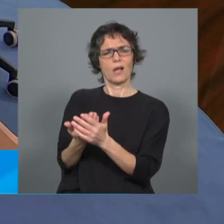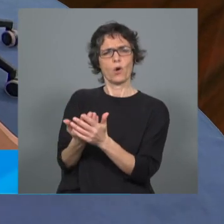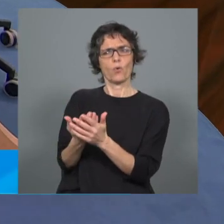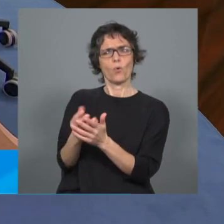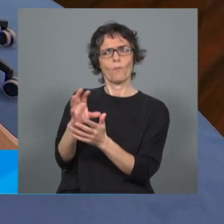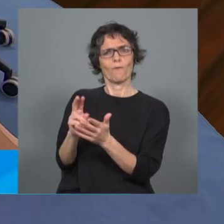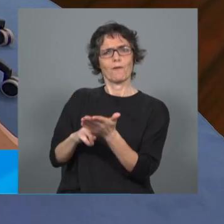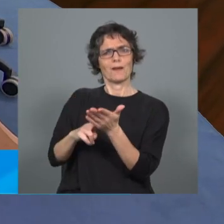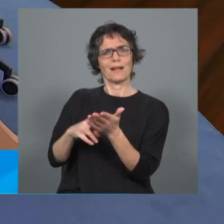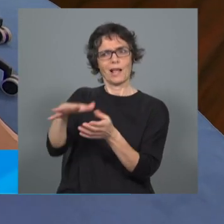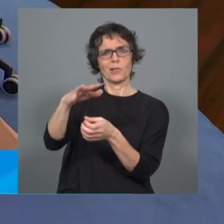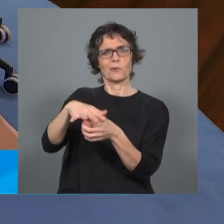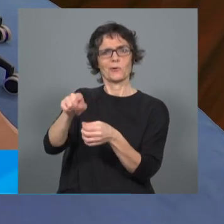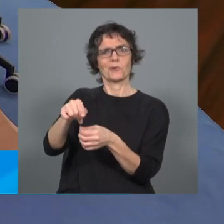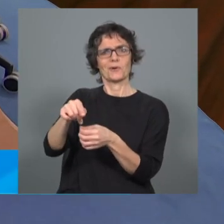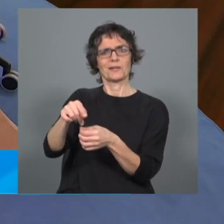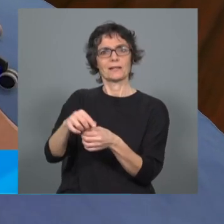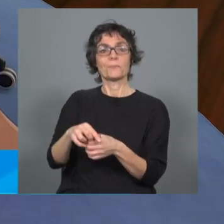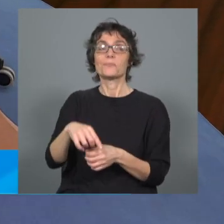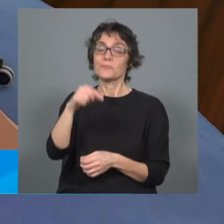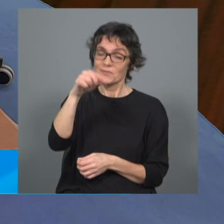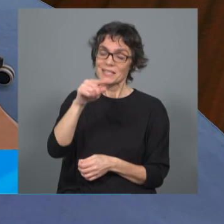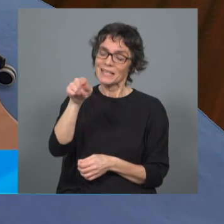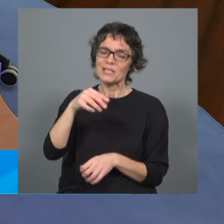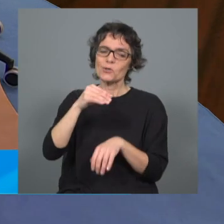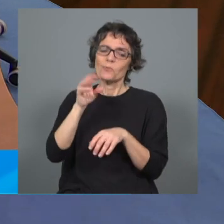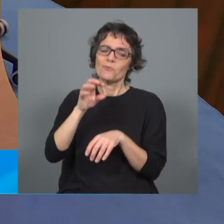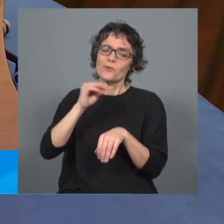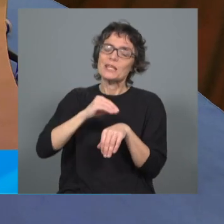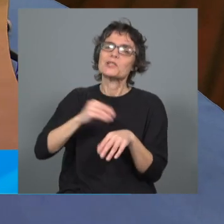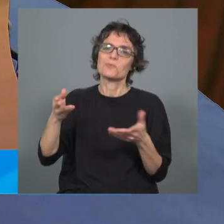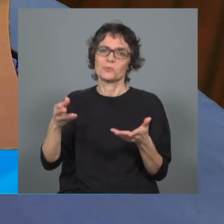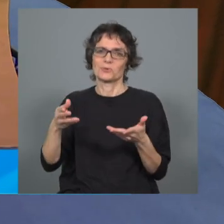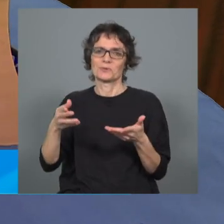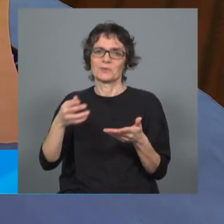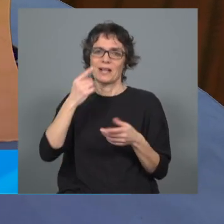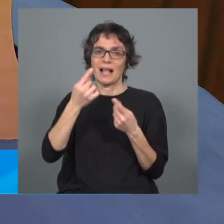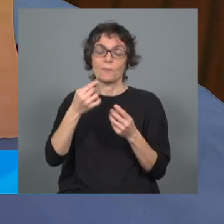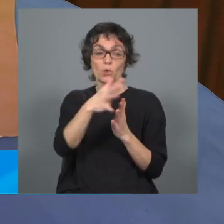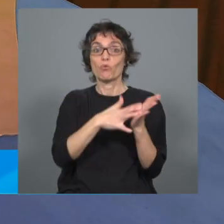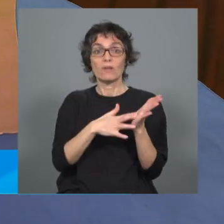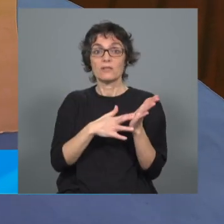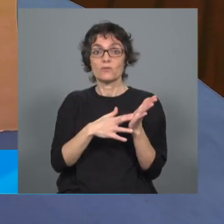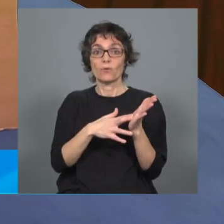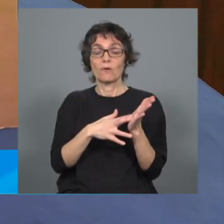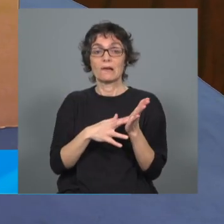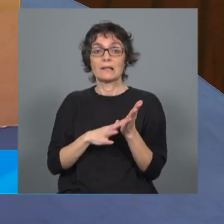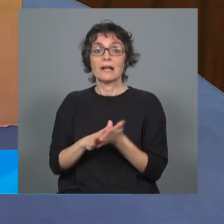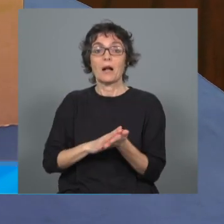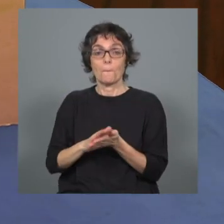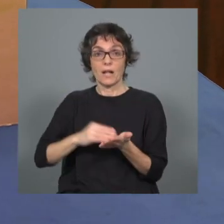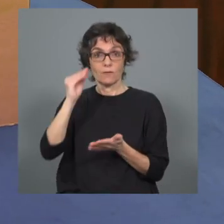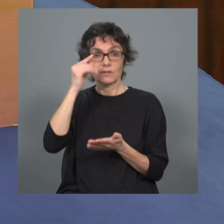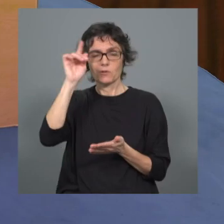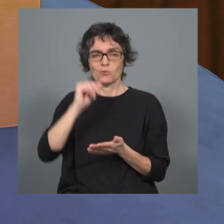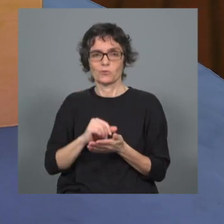Estas personagens testemunham o realismo, que não é um texto criado a partir de uma ficção, mas que é um texto que envolve a